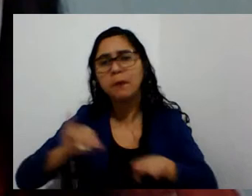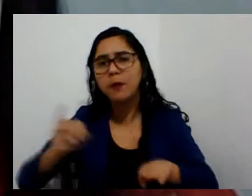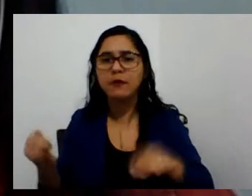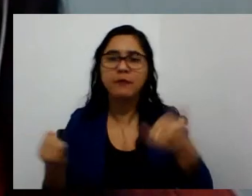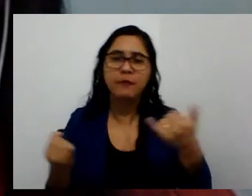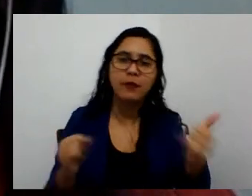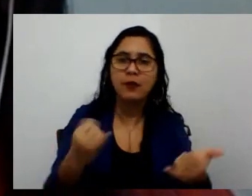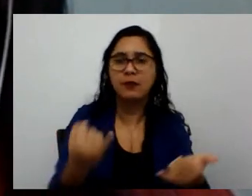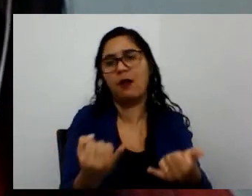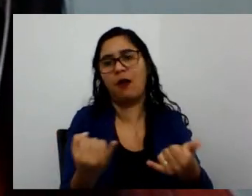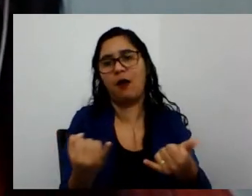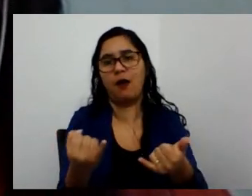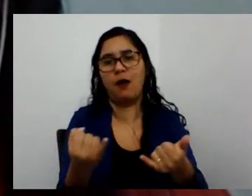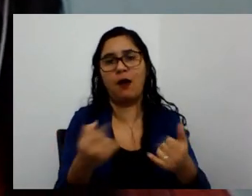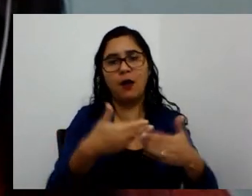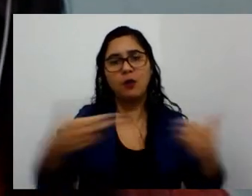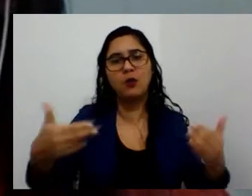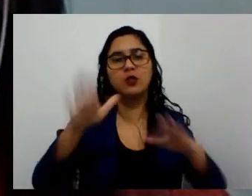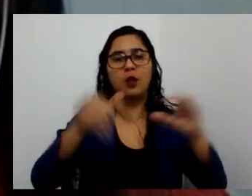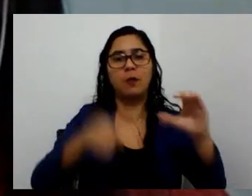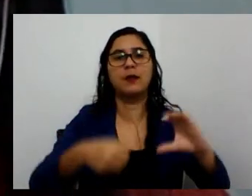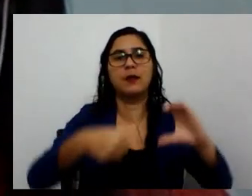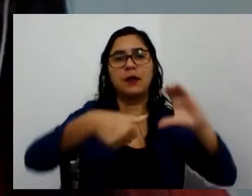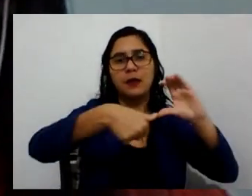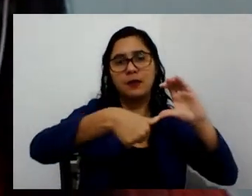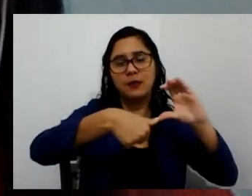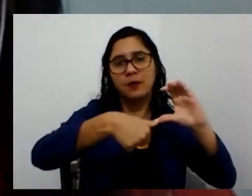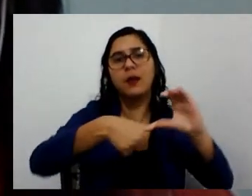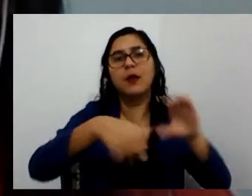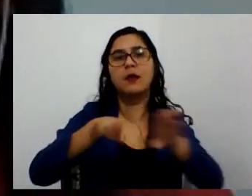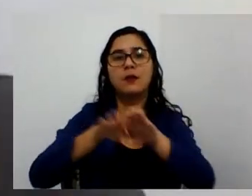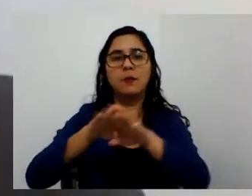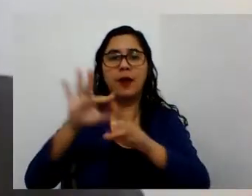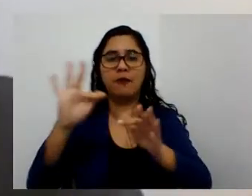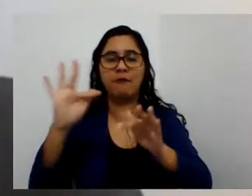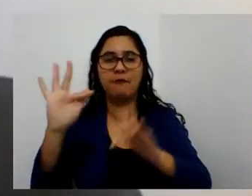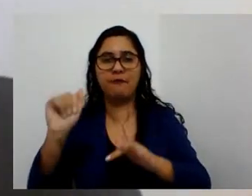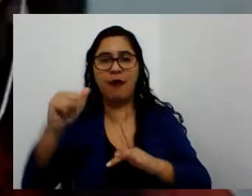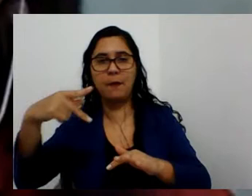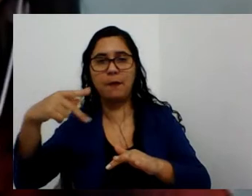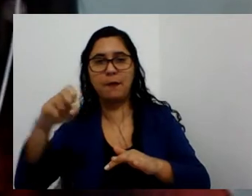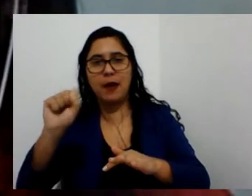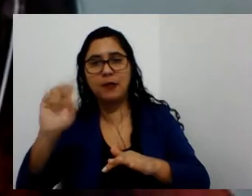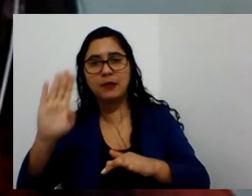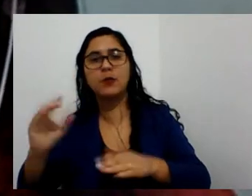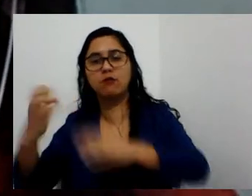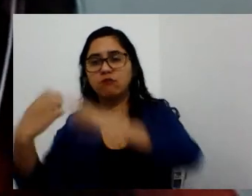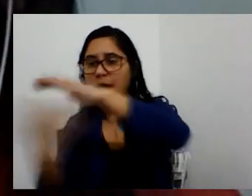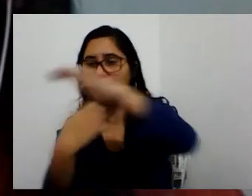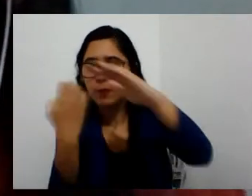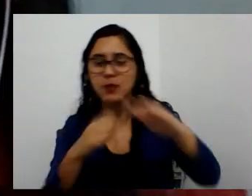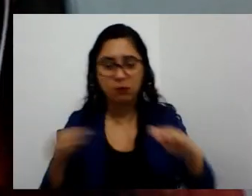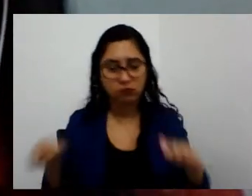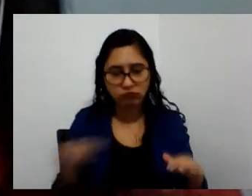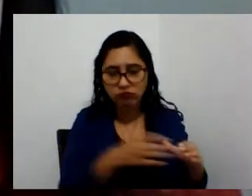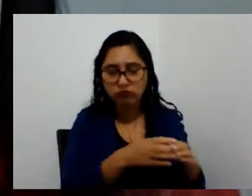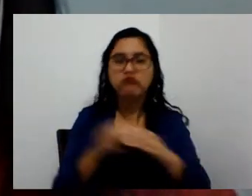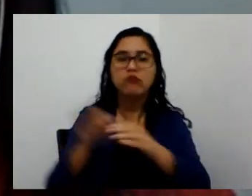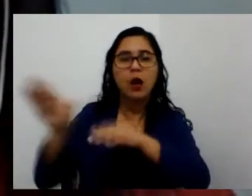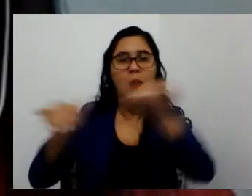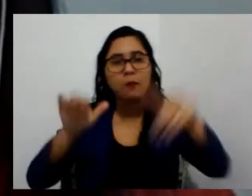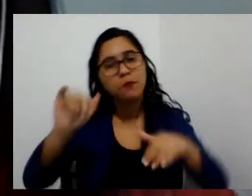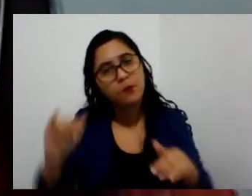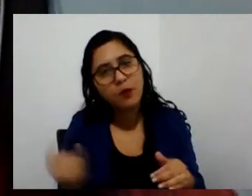que o CNPq e a FAPESP realizam em parceria com as empresas. Assim, nós teríamos uma contrapartida para que